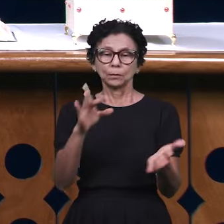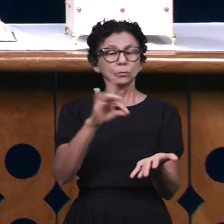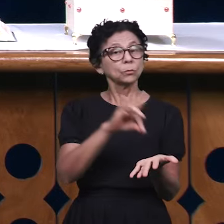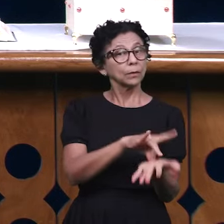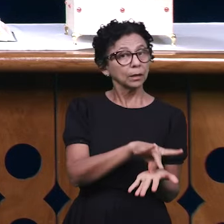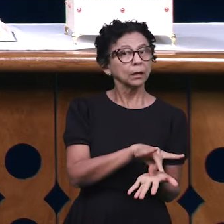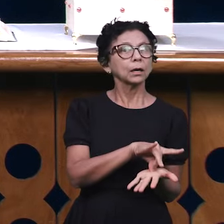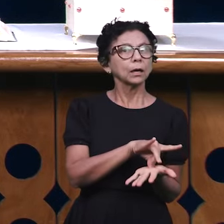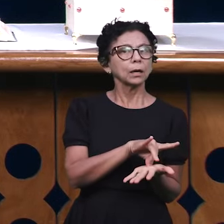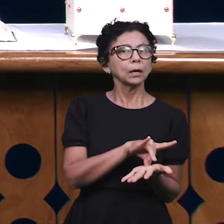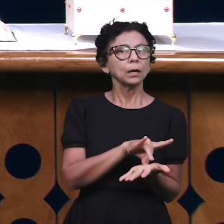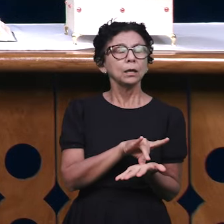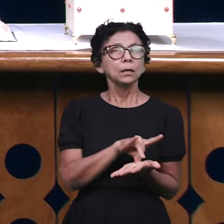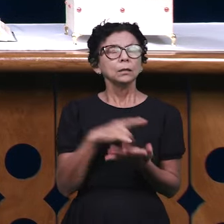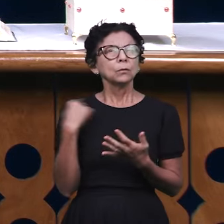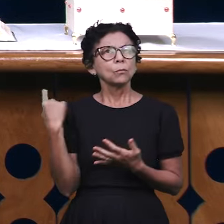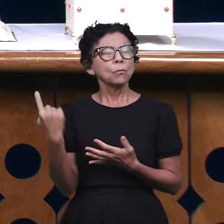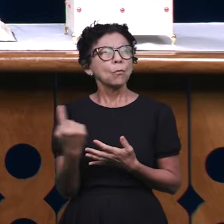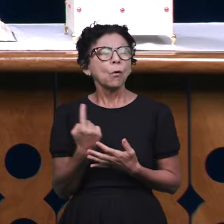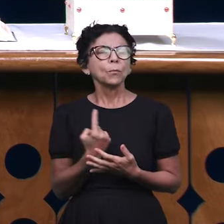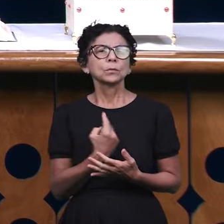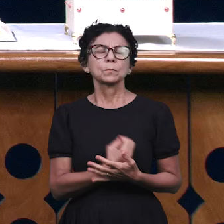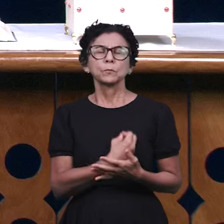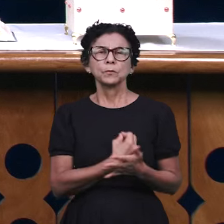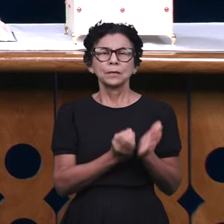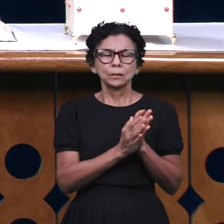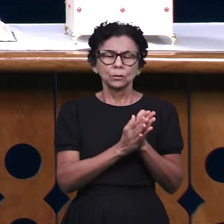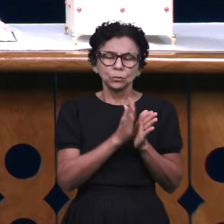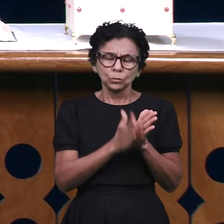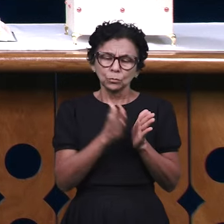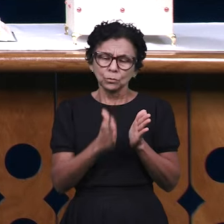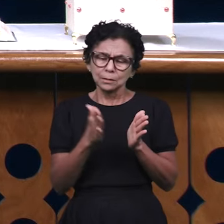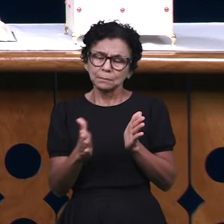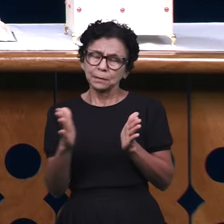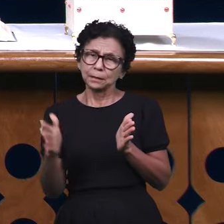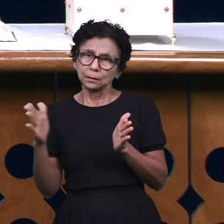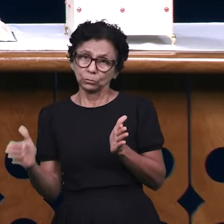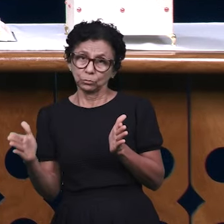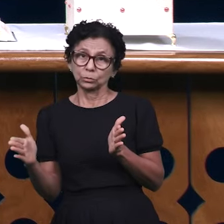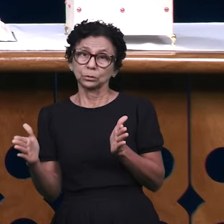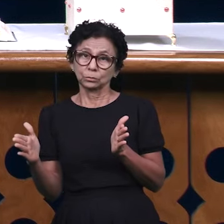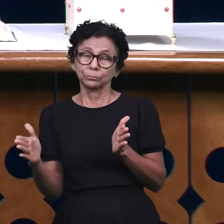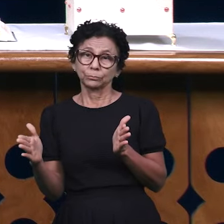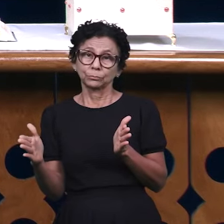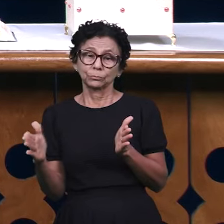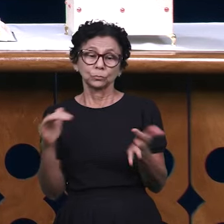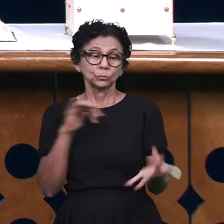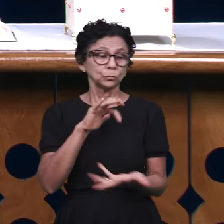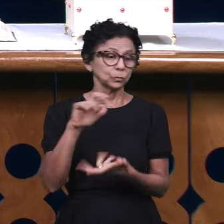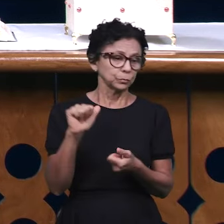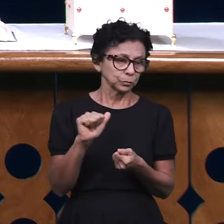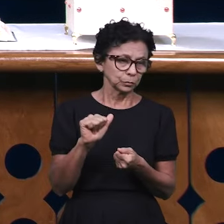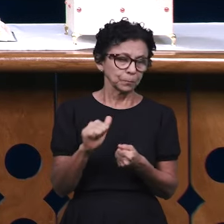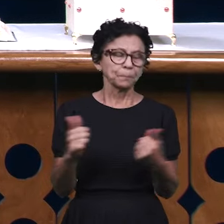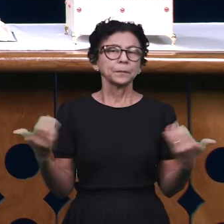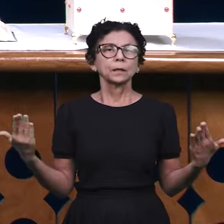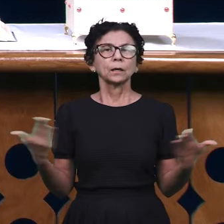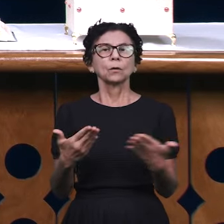como vamos sobreviver a tudo isso que aí está. E a nossa palavra hoje é essa